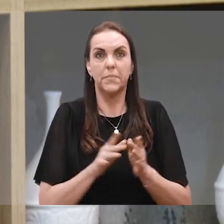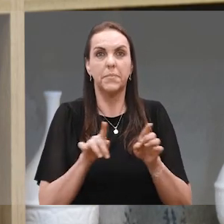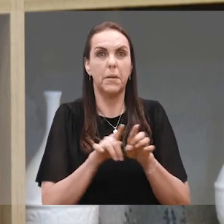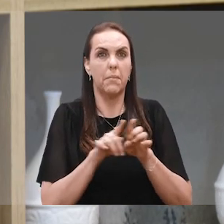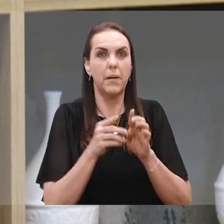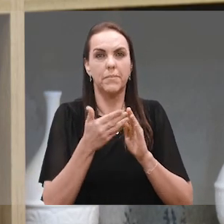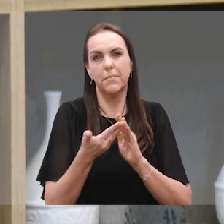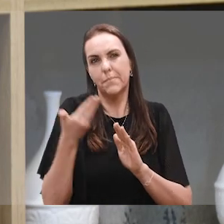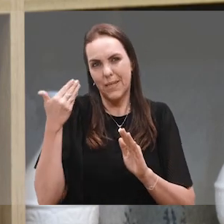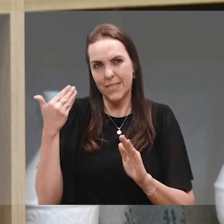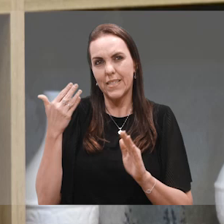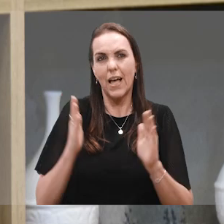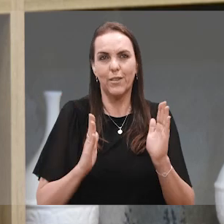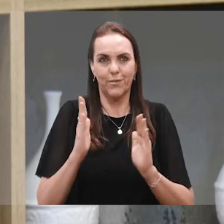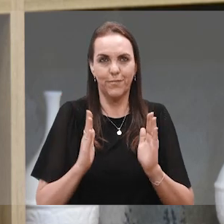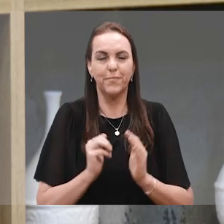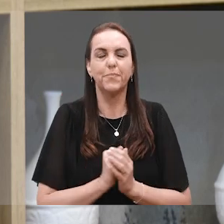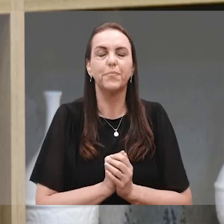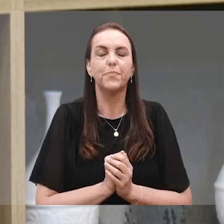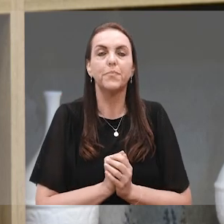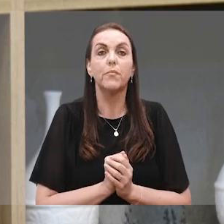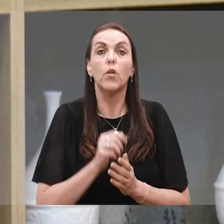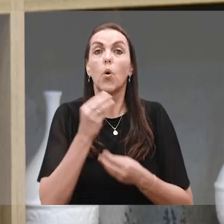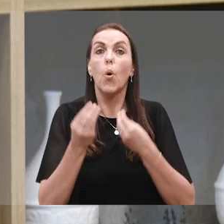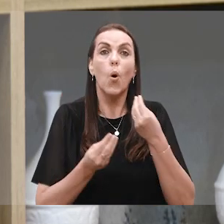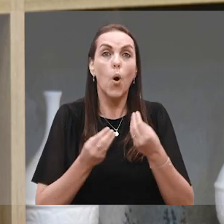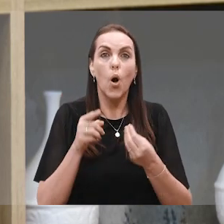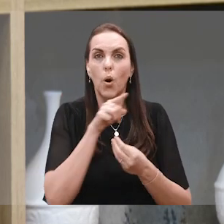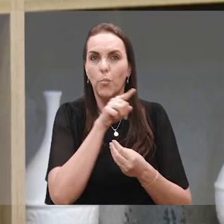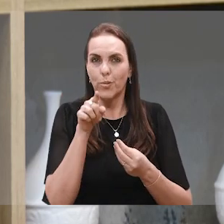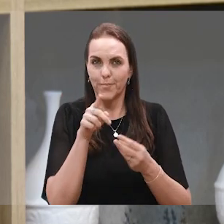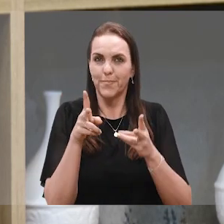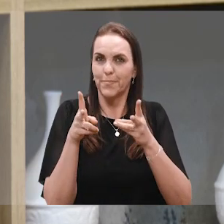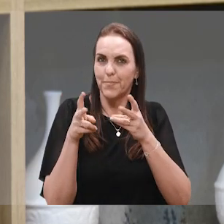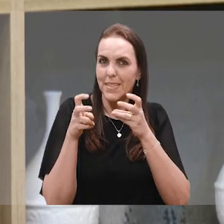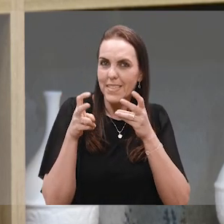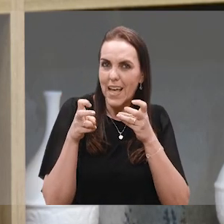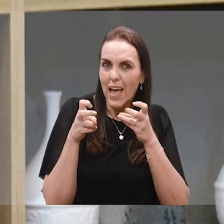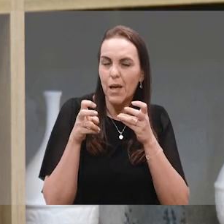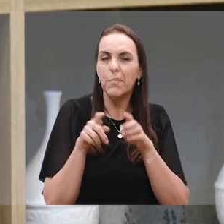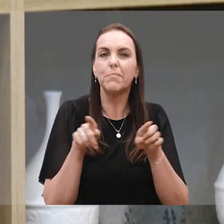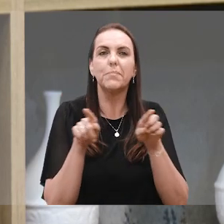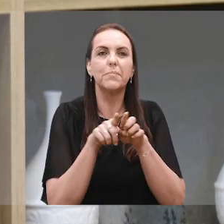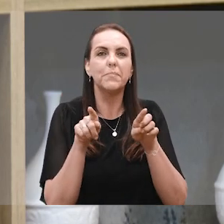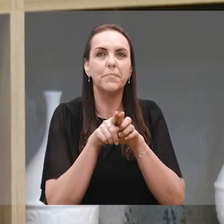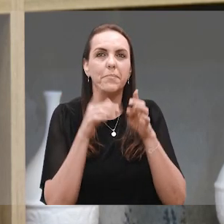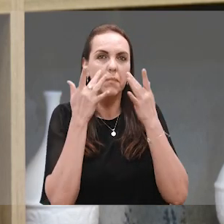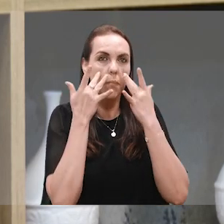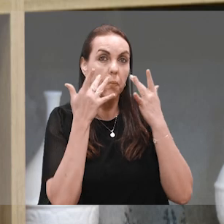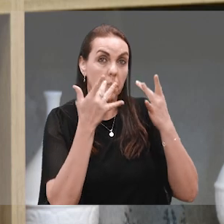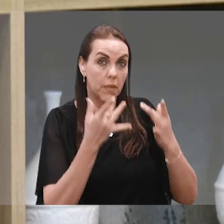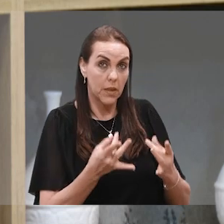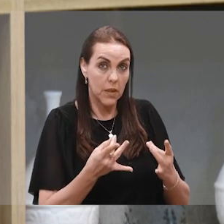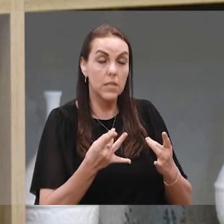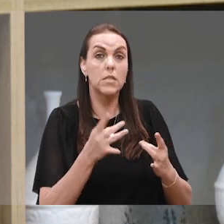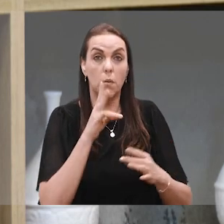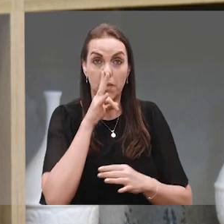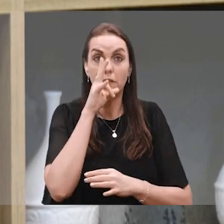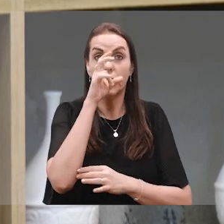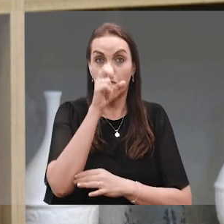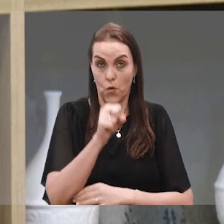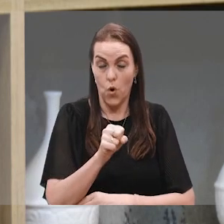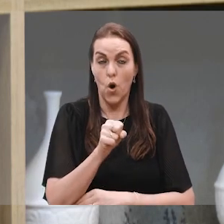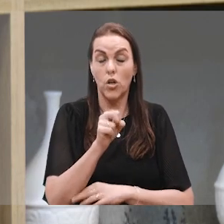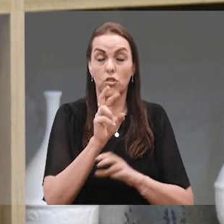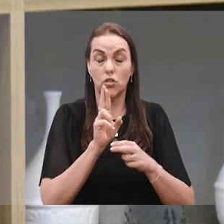casa num passado mais recente. Como é que a senhora verifica isso? Uma outra tensão que tem sido muito forte,